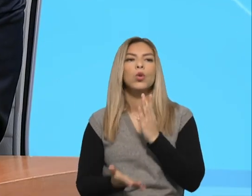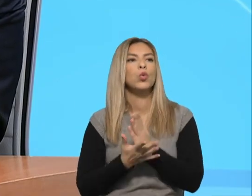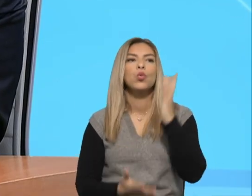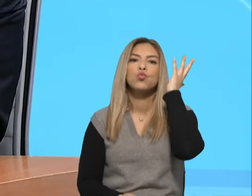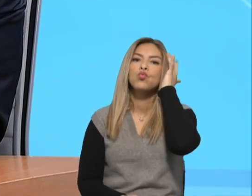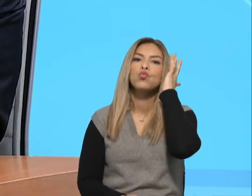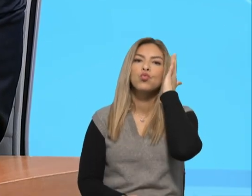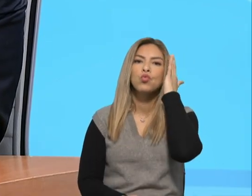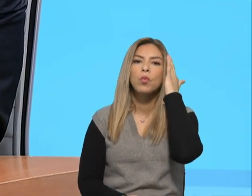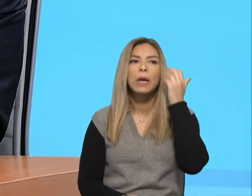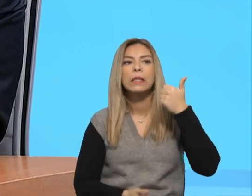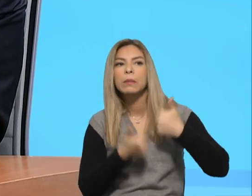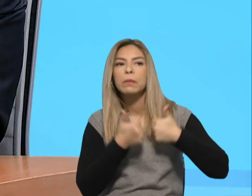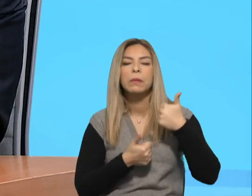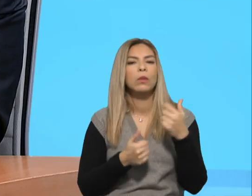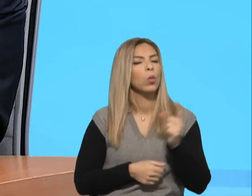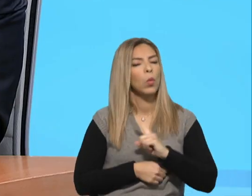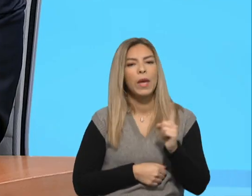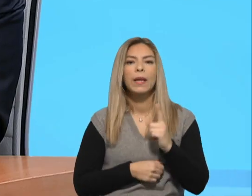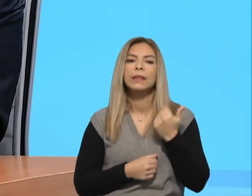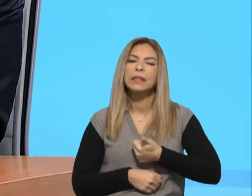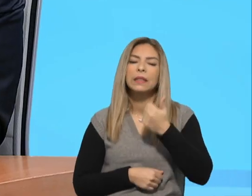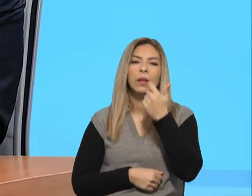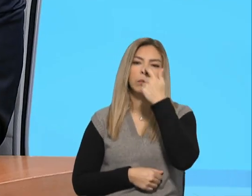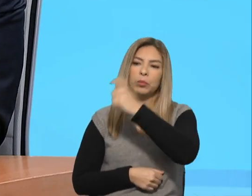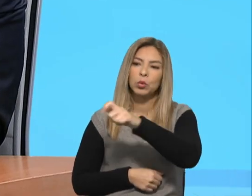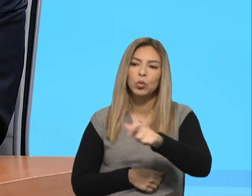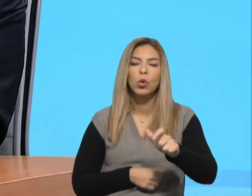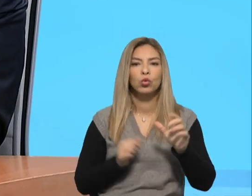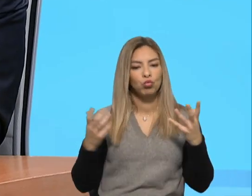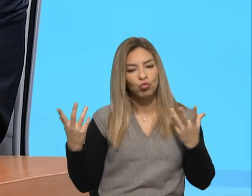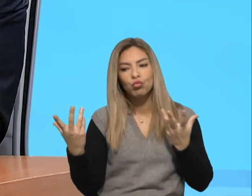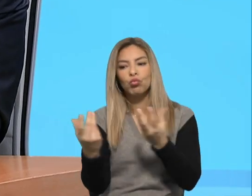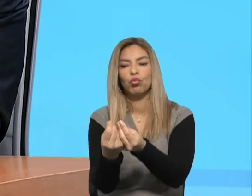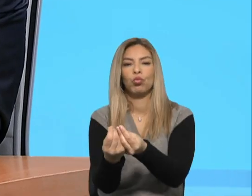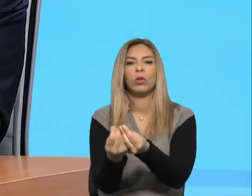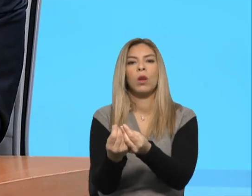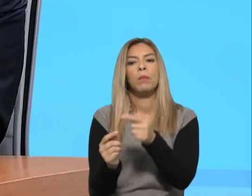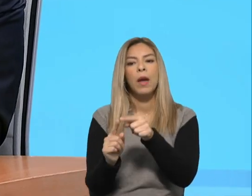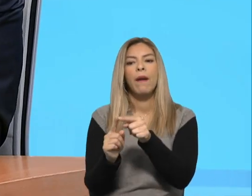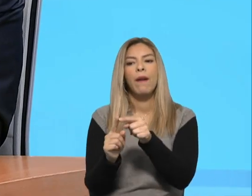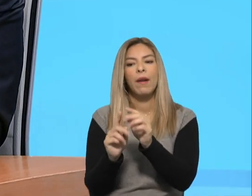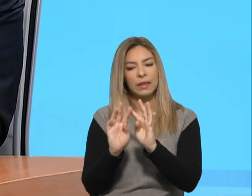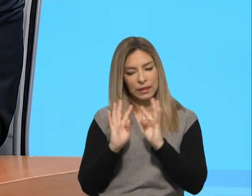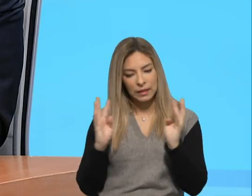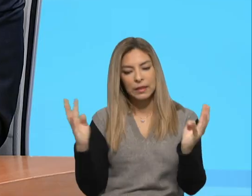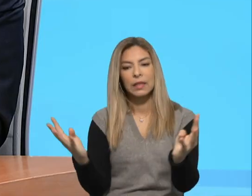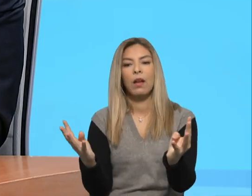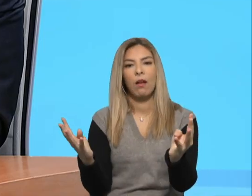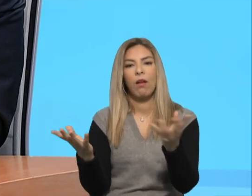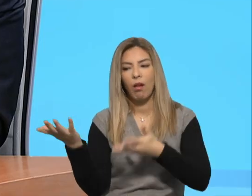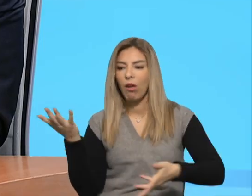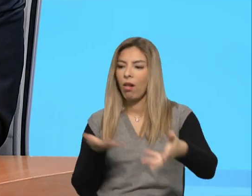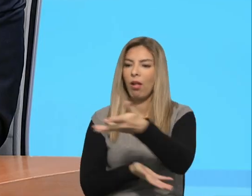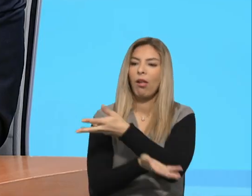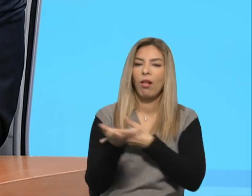que interessa aqui, mais uma vez, é juntar as pessoas, dar-lhes um sentido e conseguir que o presépio seja mais um momento em que as pessoas se reúnem.